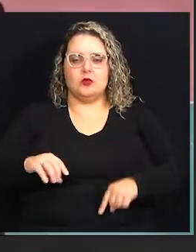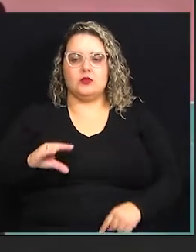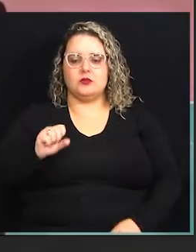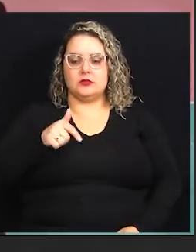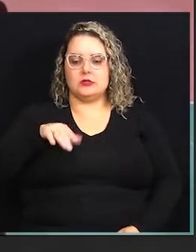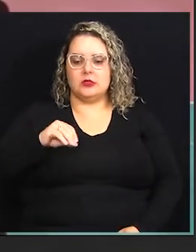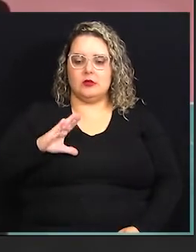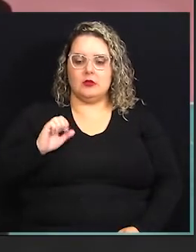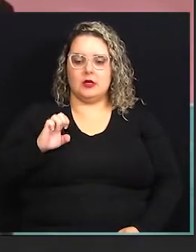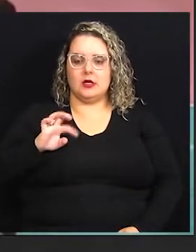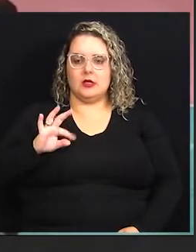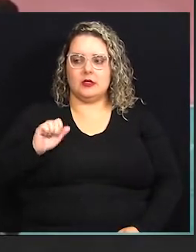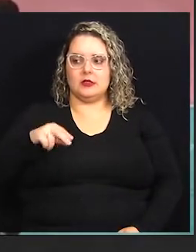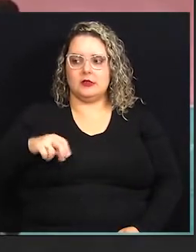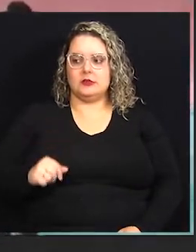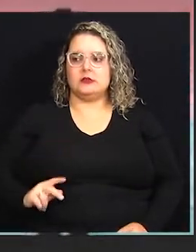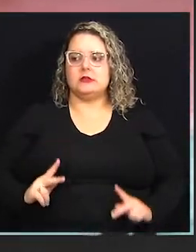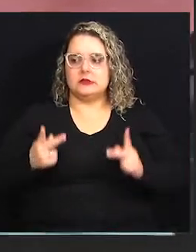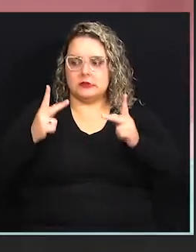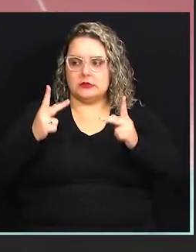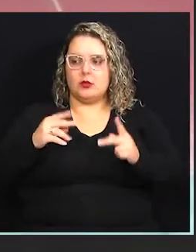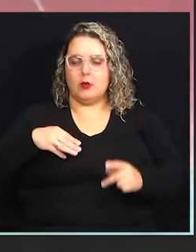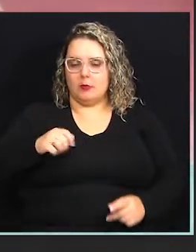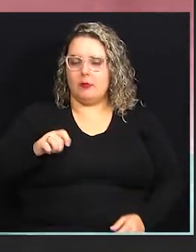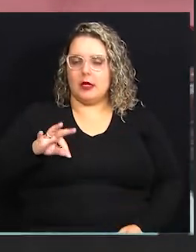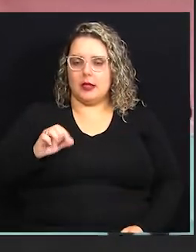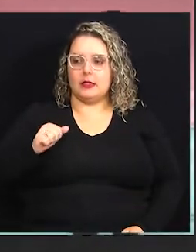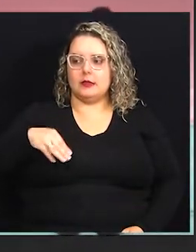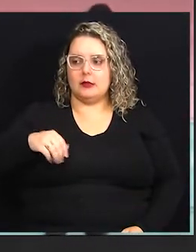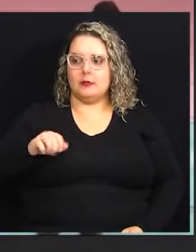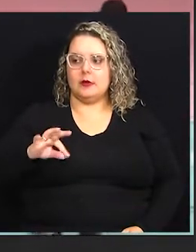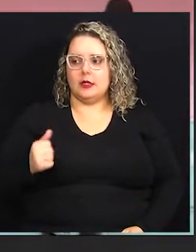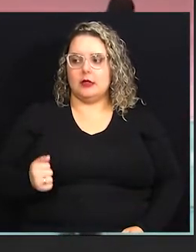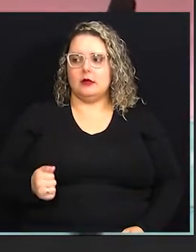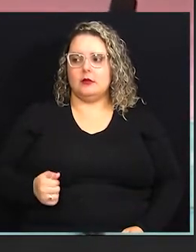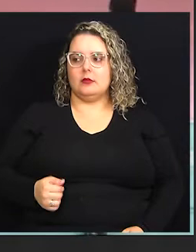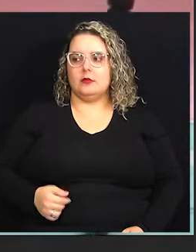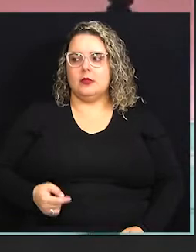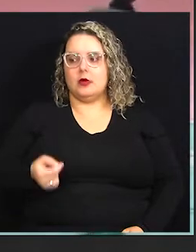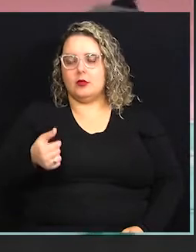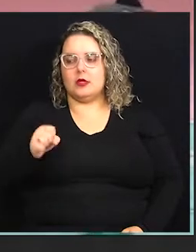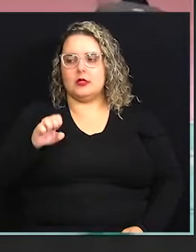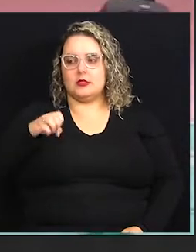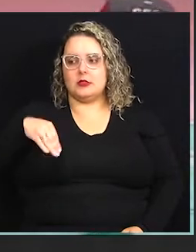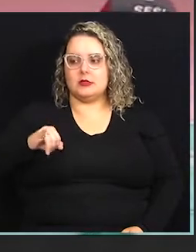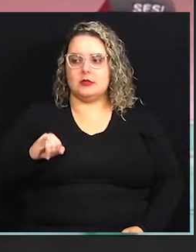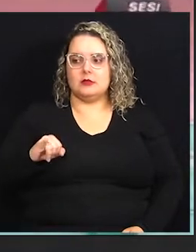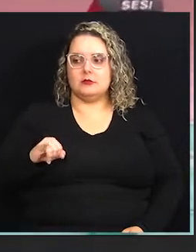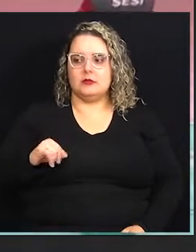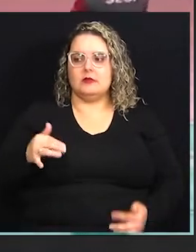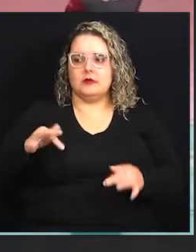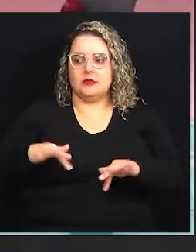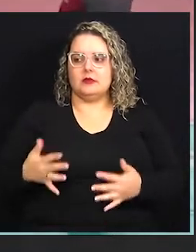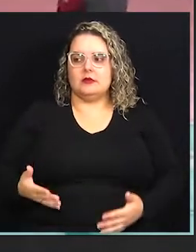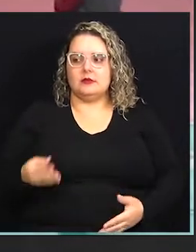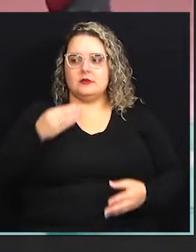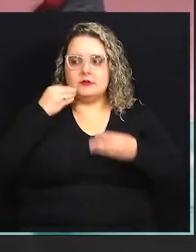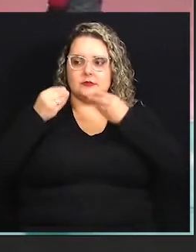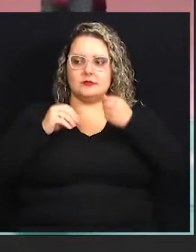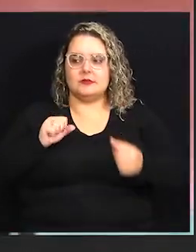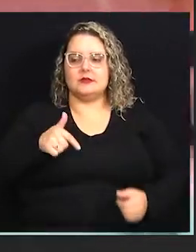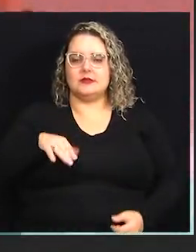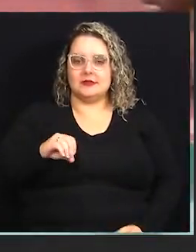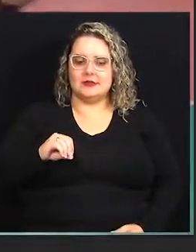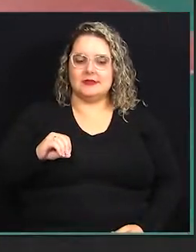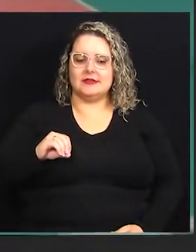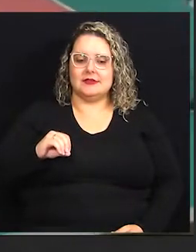Caetano. Se tivesse ganho esse jogo de São Caetano, era uma final nós e Barueri para ir para a semifinal. Teve um gosto especial para você reencontrar São